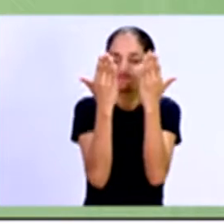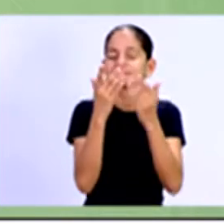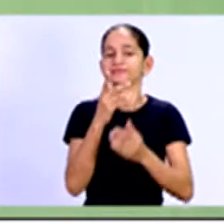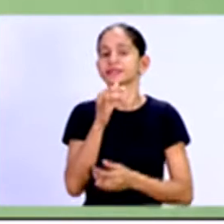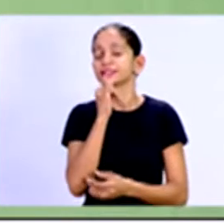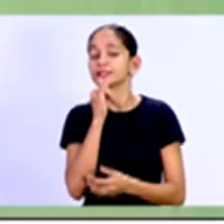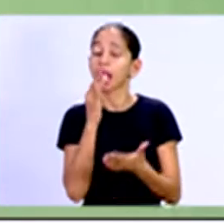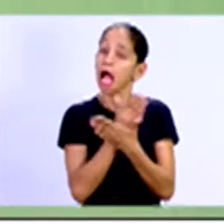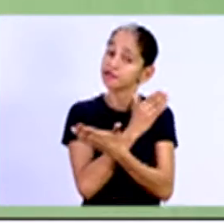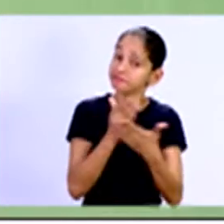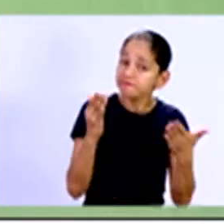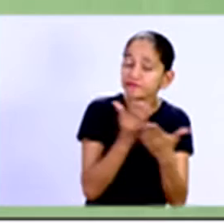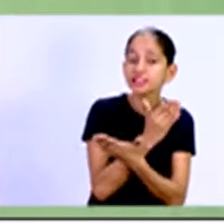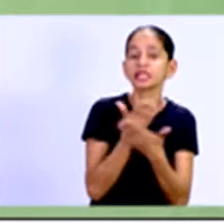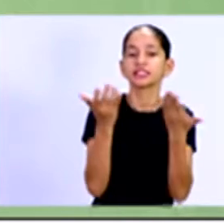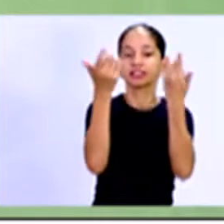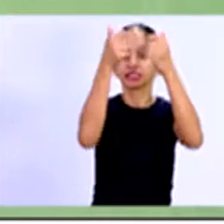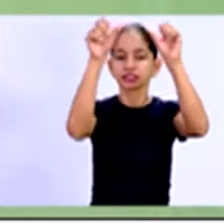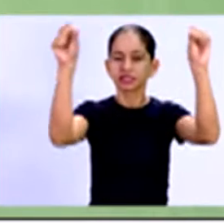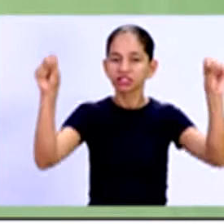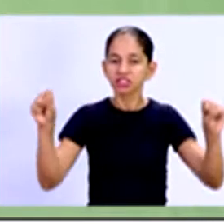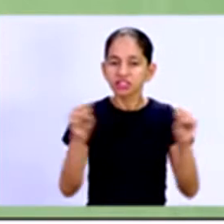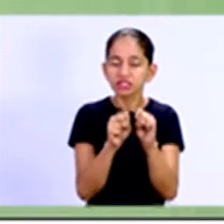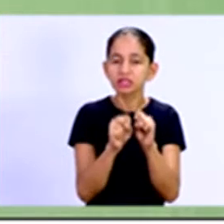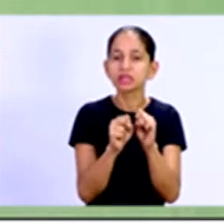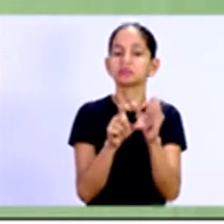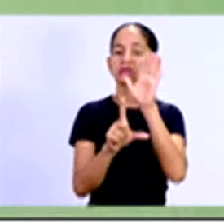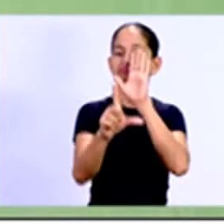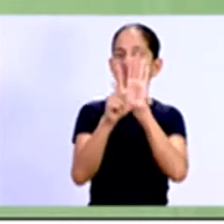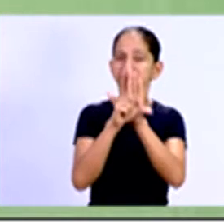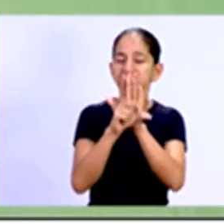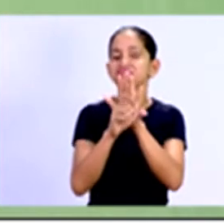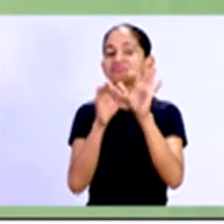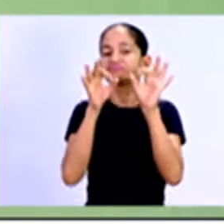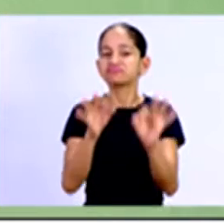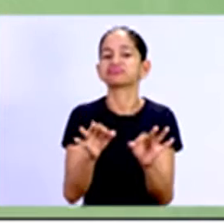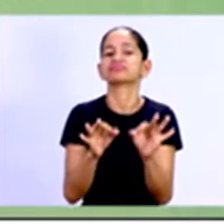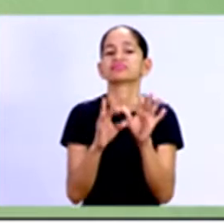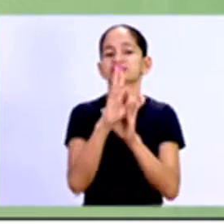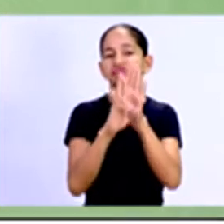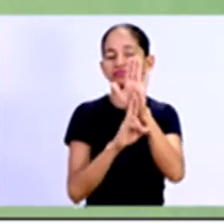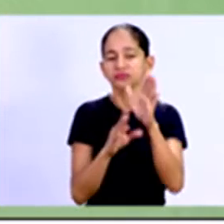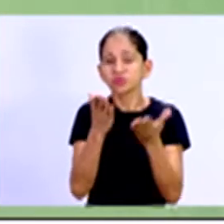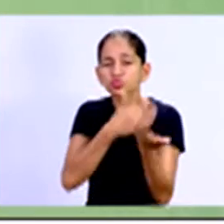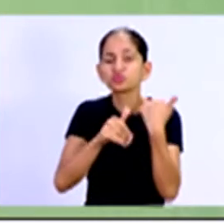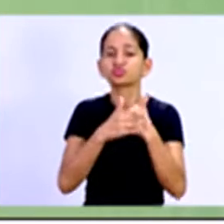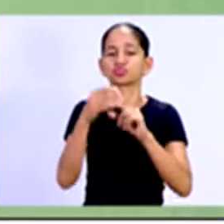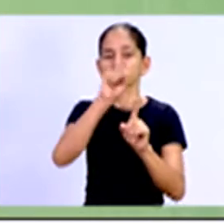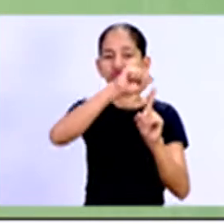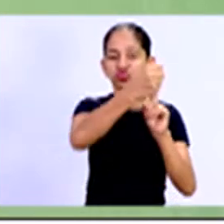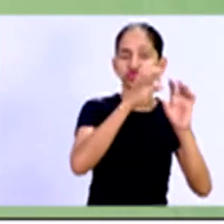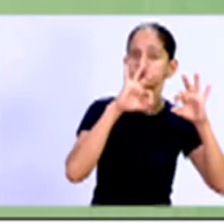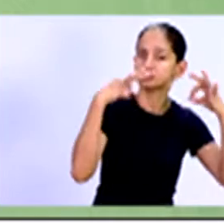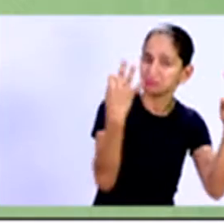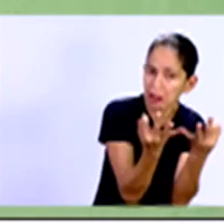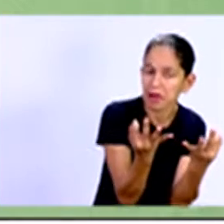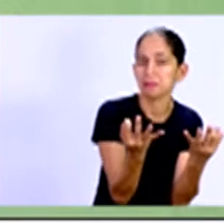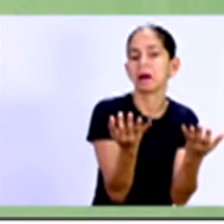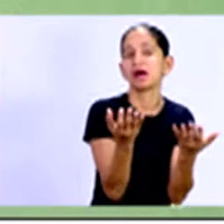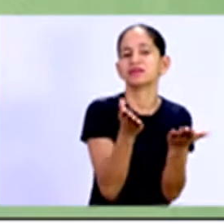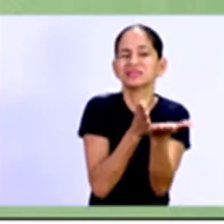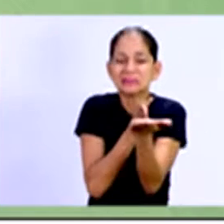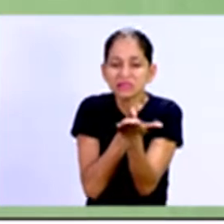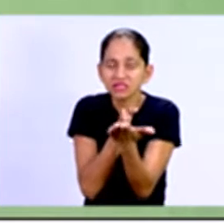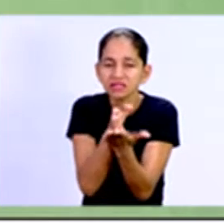que obedece o sistema, obedece às leis, obedece às normas sociais e familiares. Então,